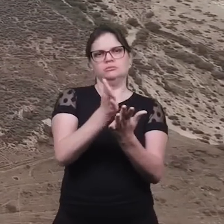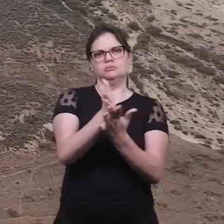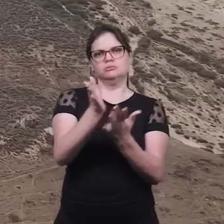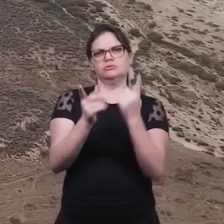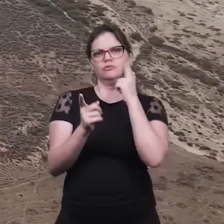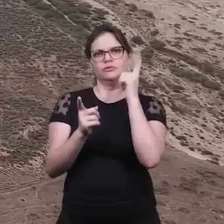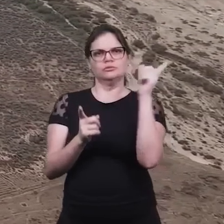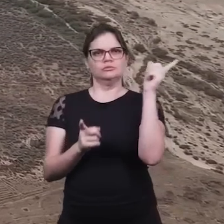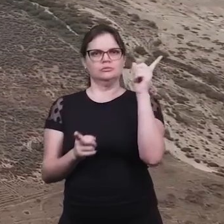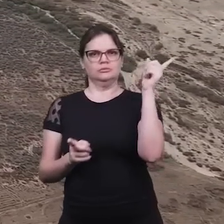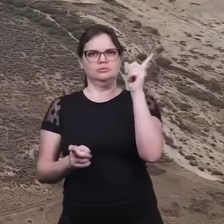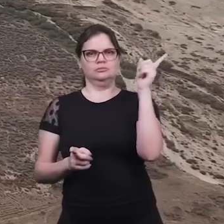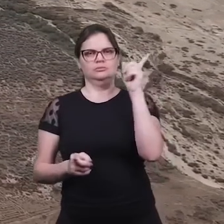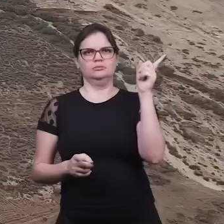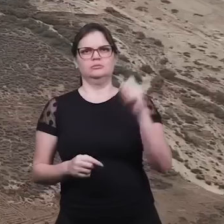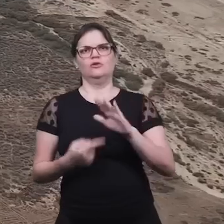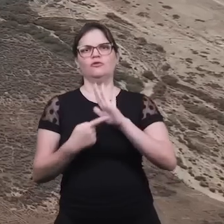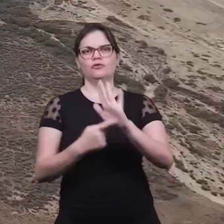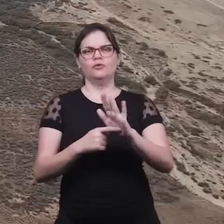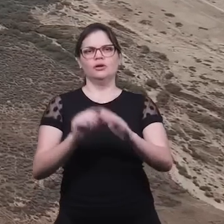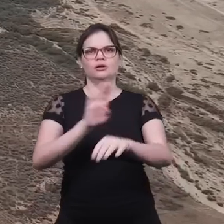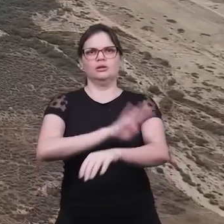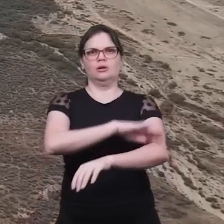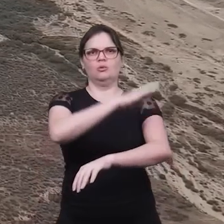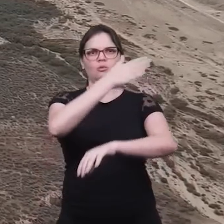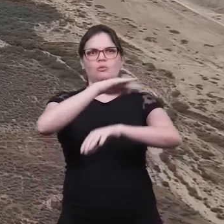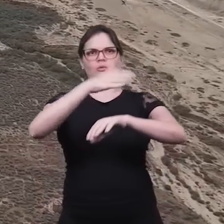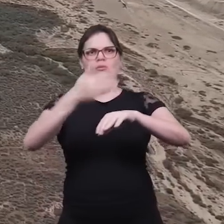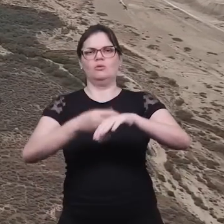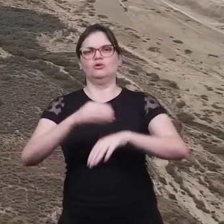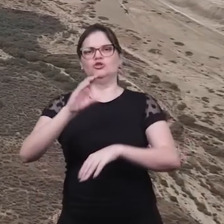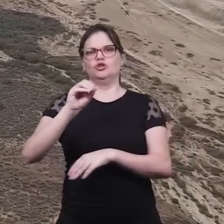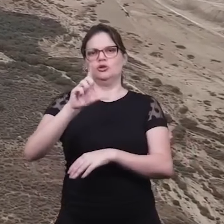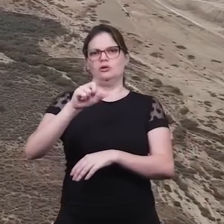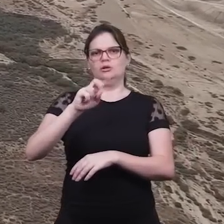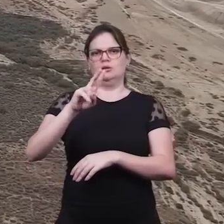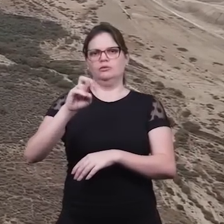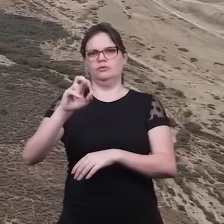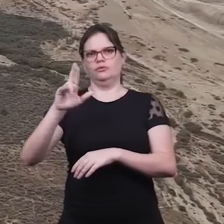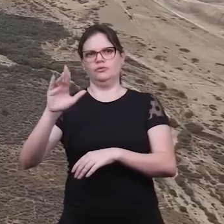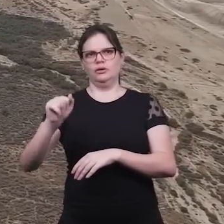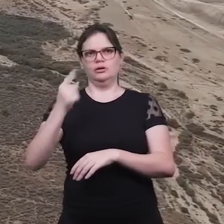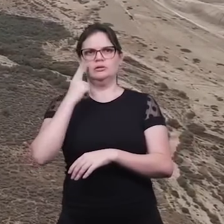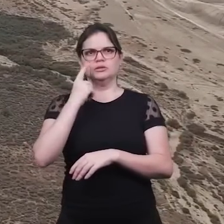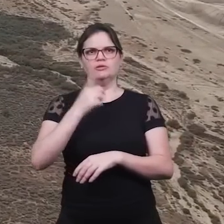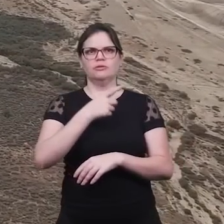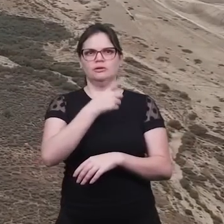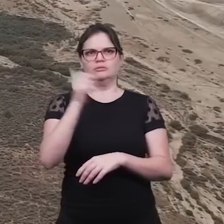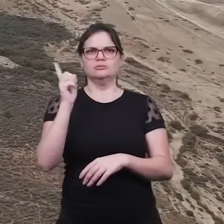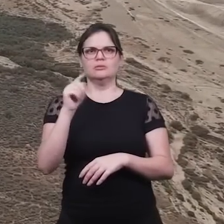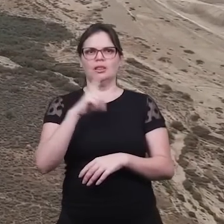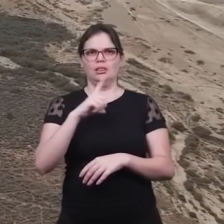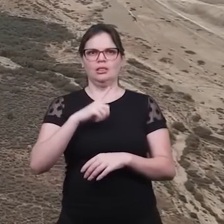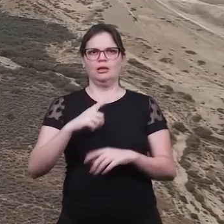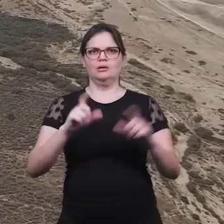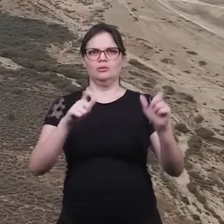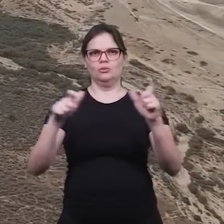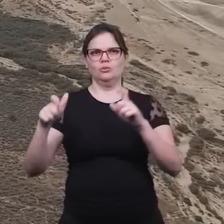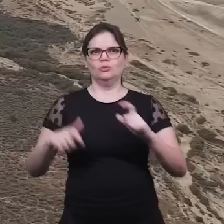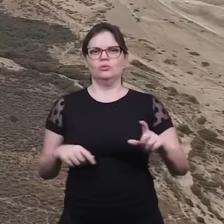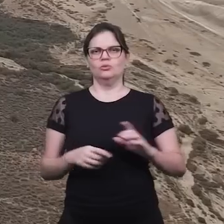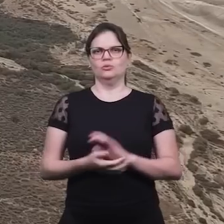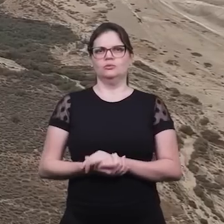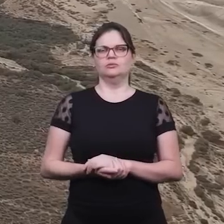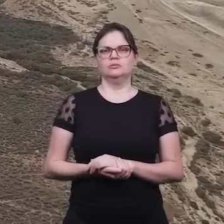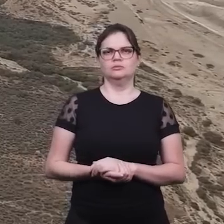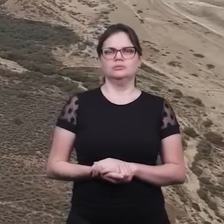seria futuramente En-Gedi, né, onde Davi se escondeu de Saul. teve